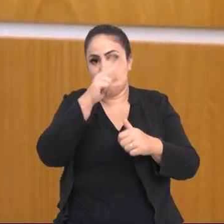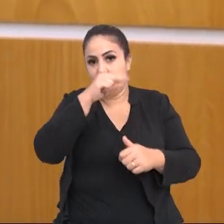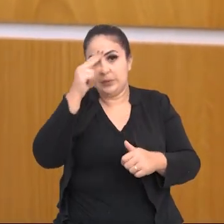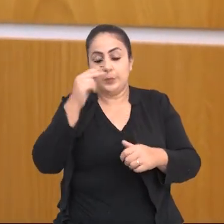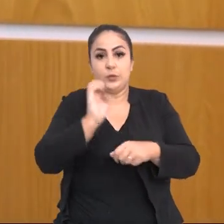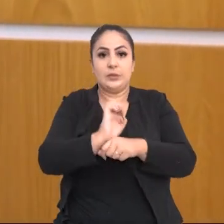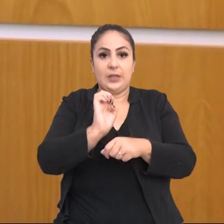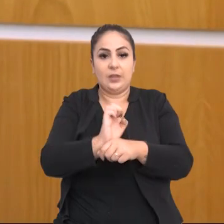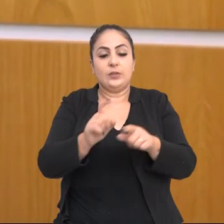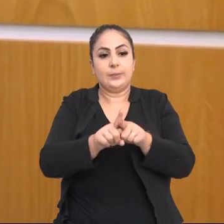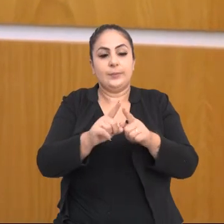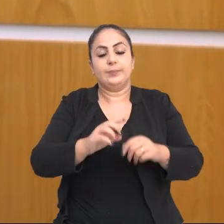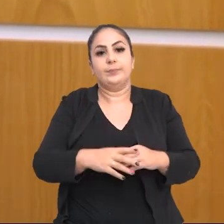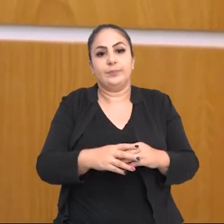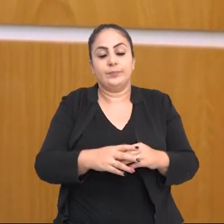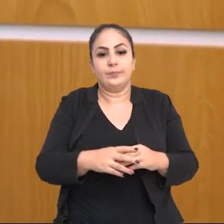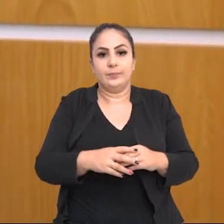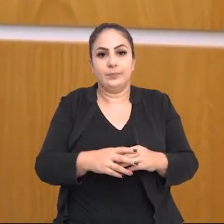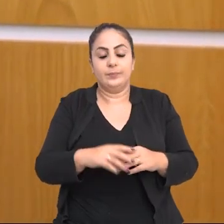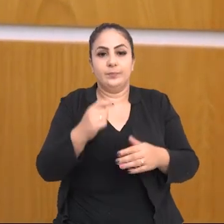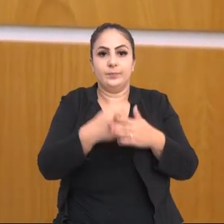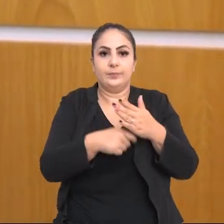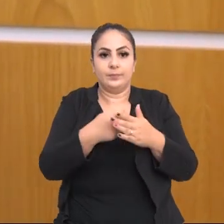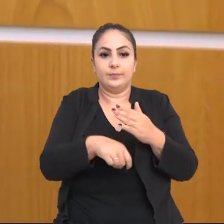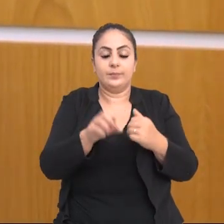do estado, buscando, então,